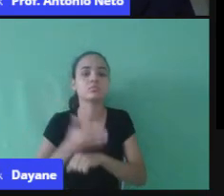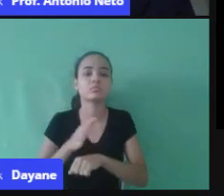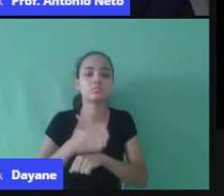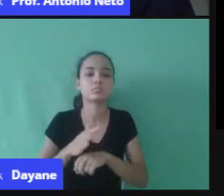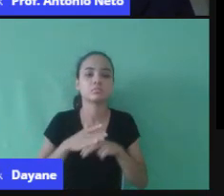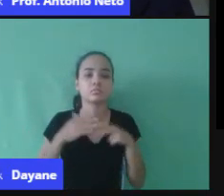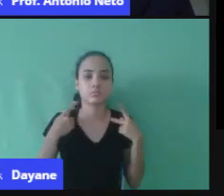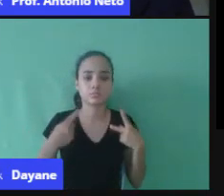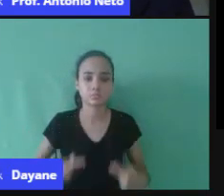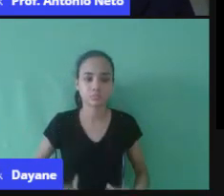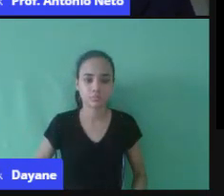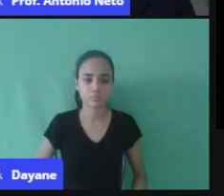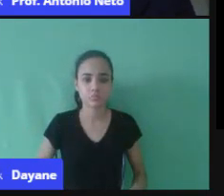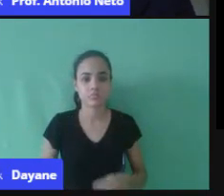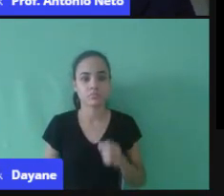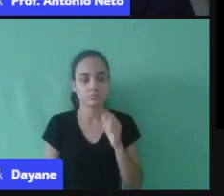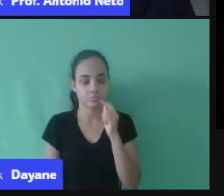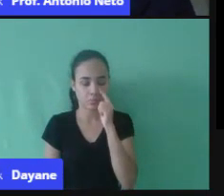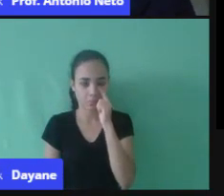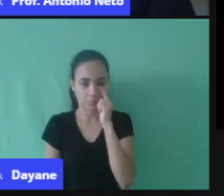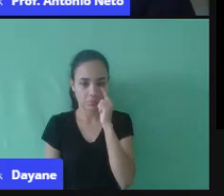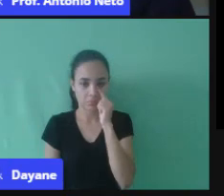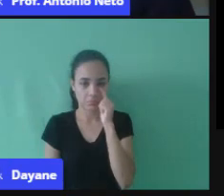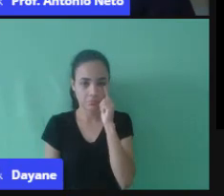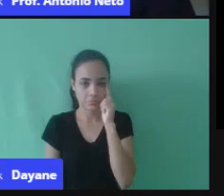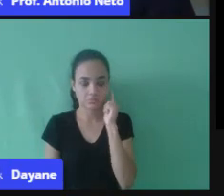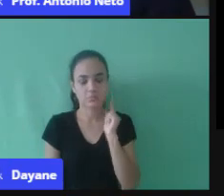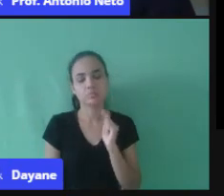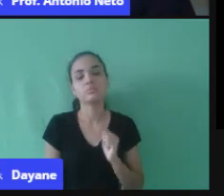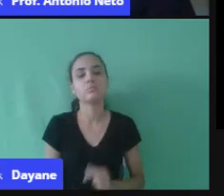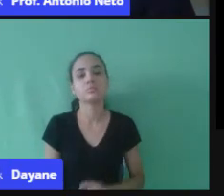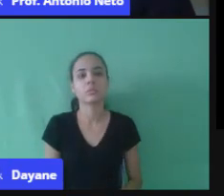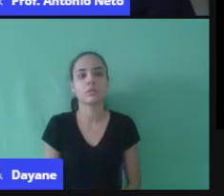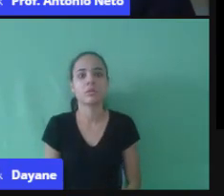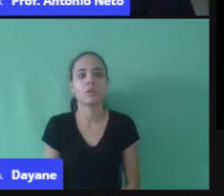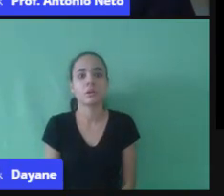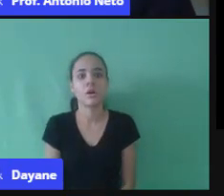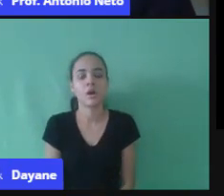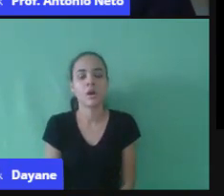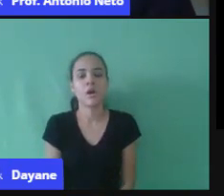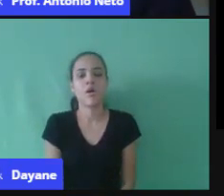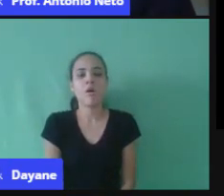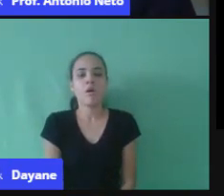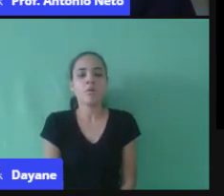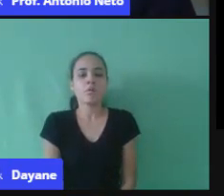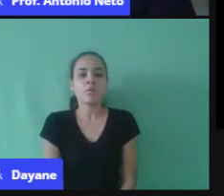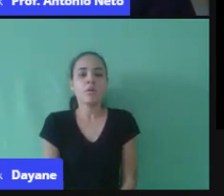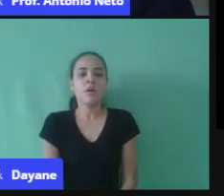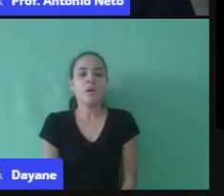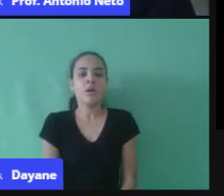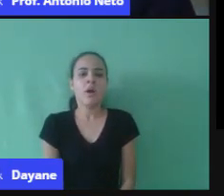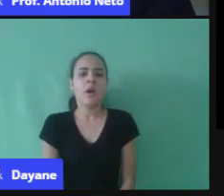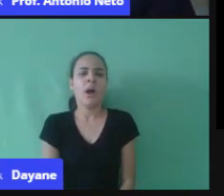Vamos? Aí, visto que nós temos Campo Grande, não